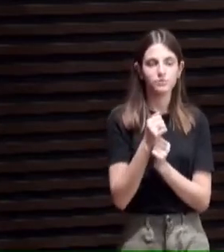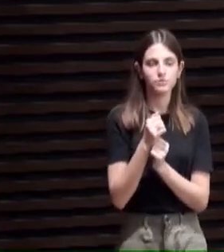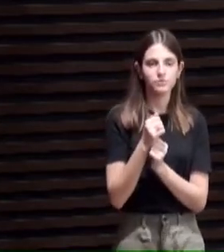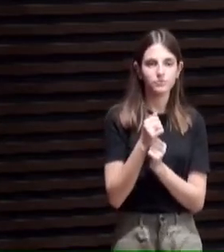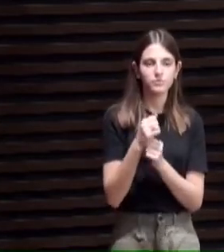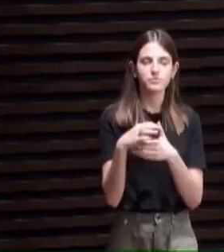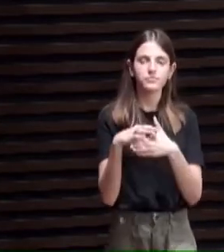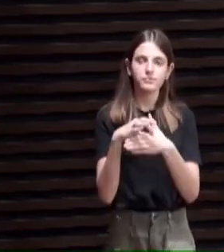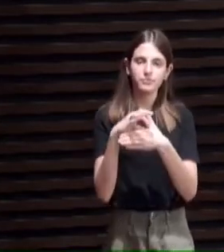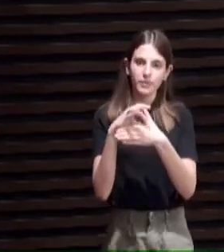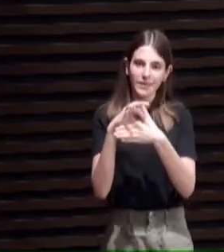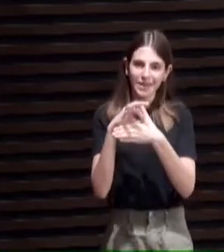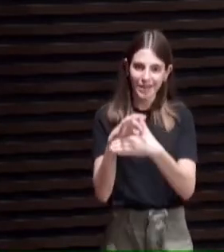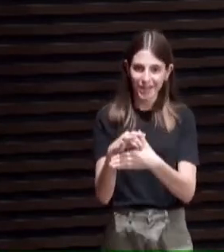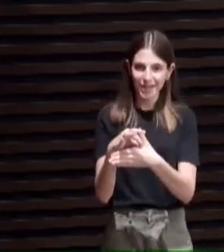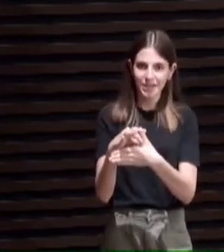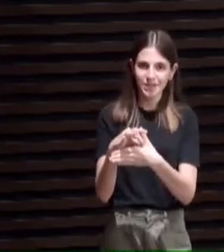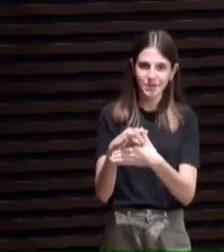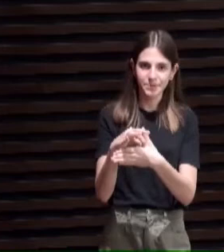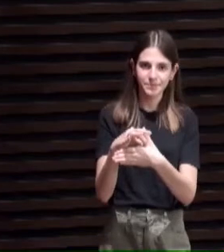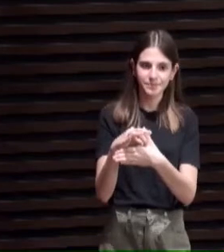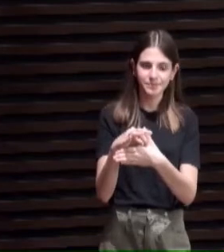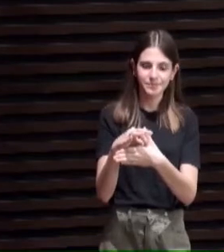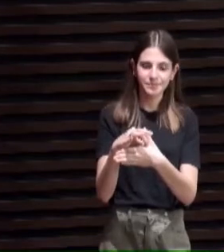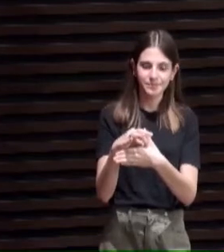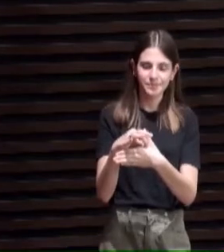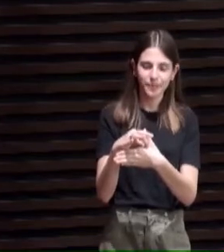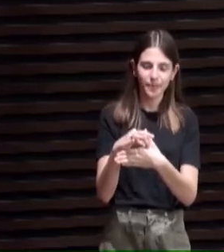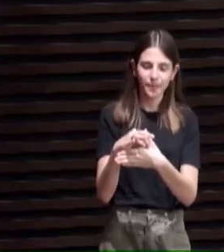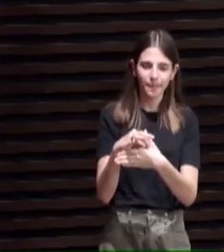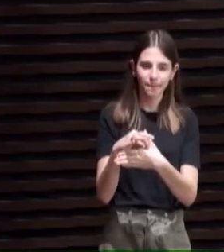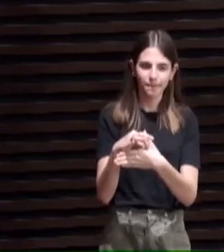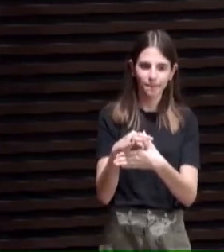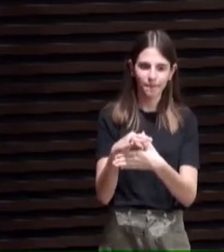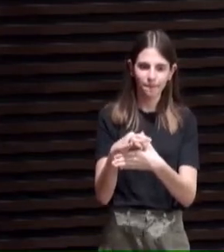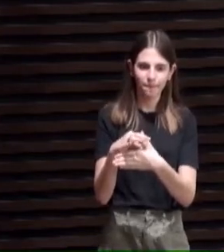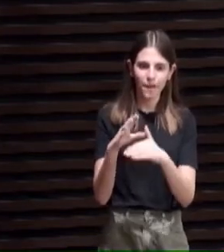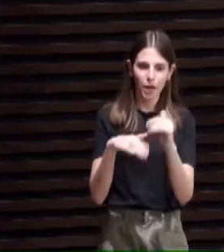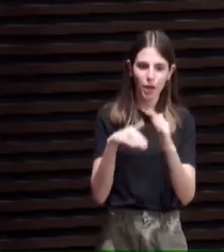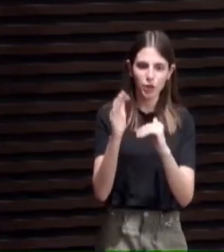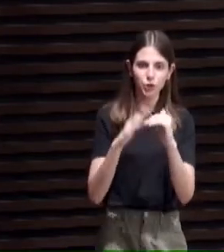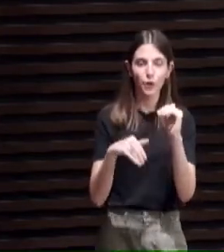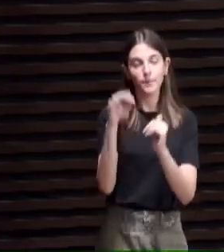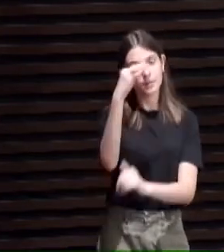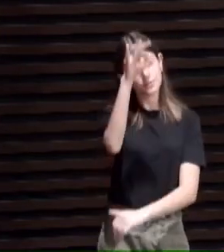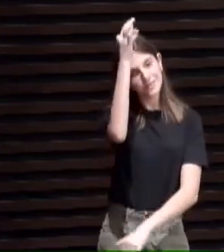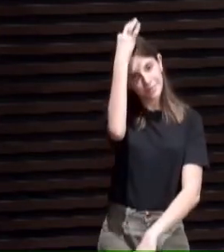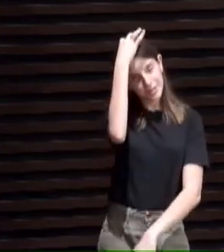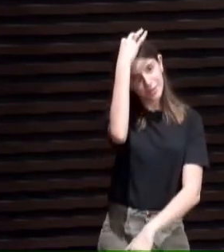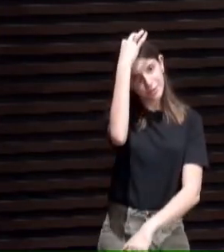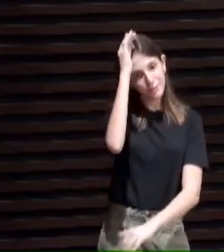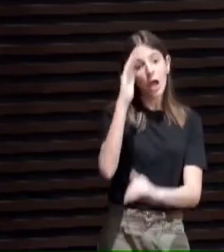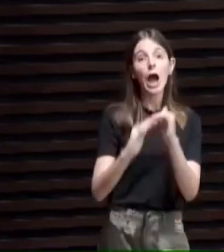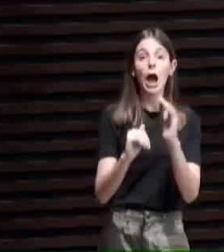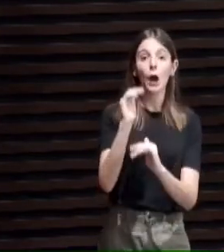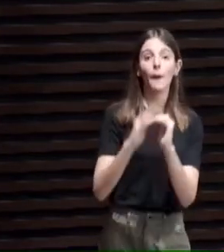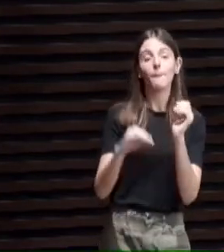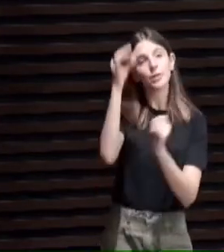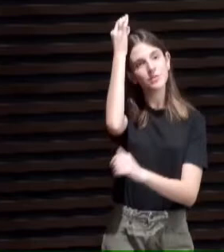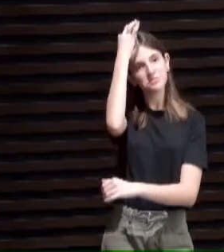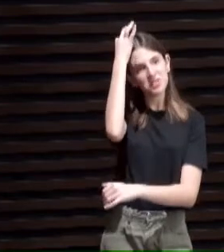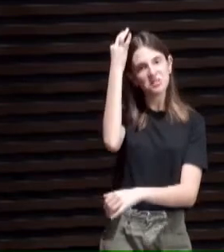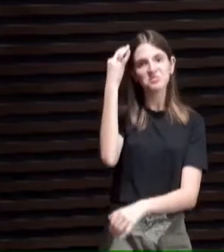carne, aquelas coisas deliciosas que a gente faz na vida, e o fruto do Espírito. Certo? O fruto do Espírito é uma coisa